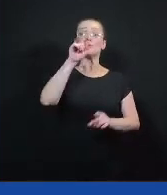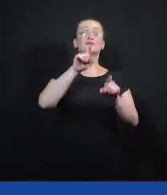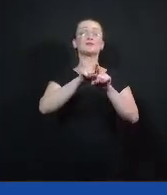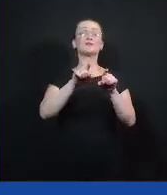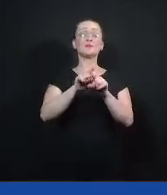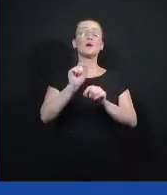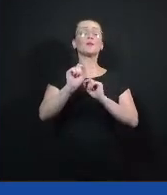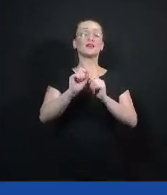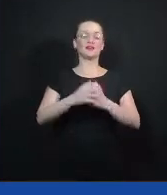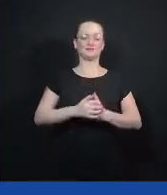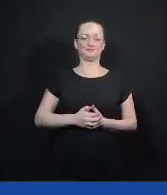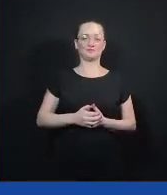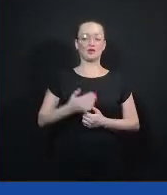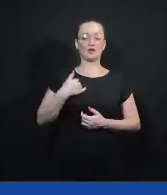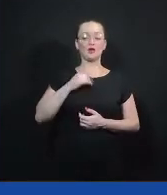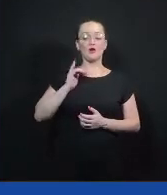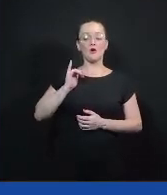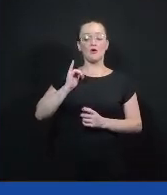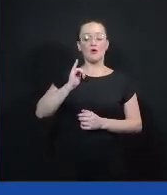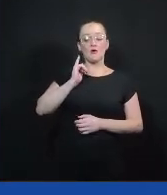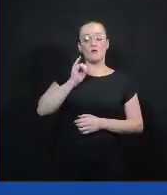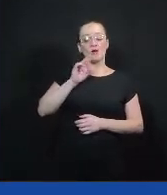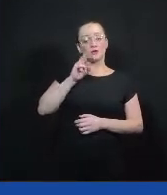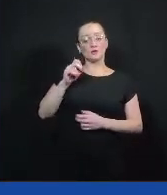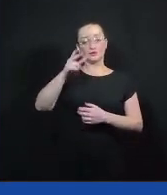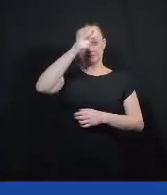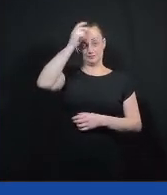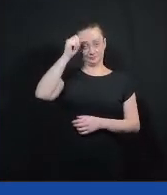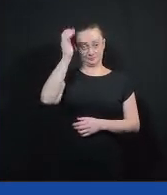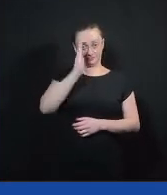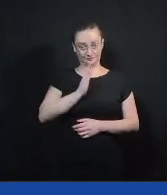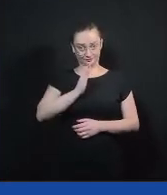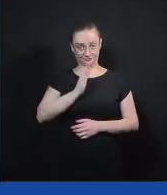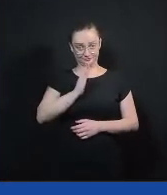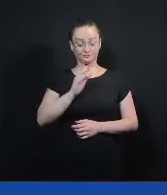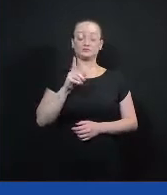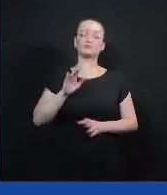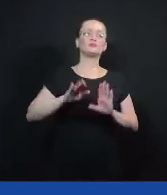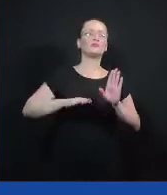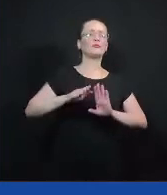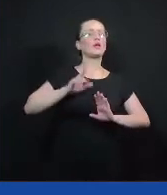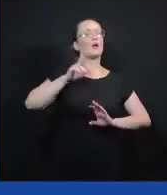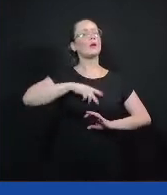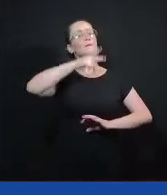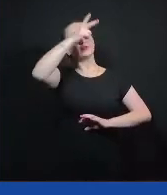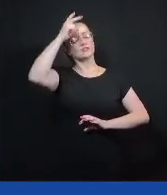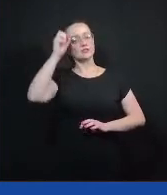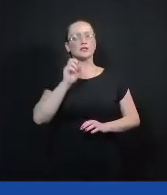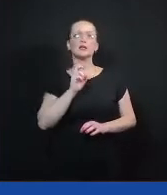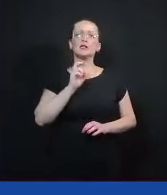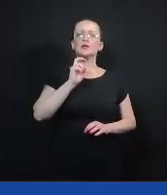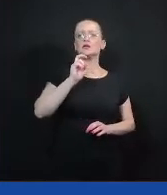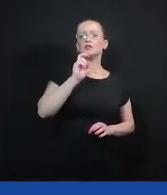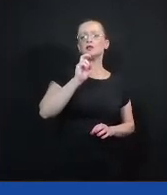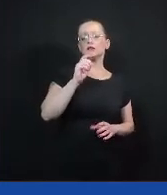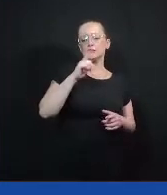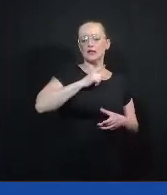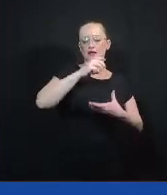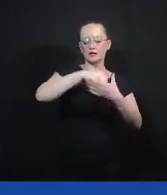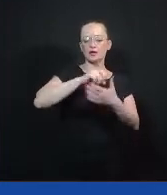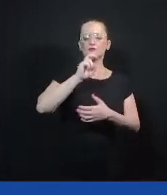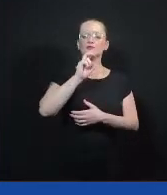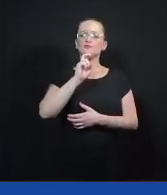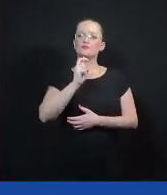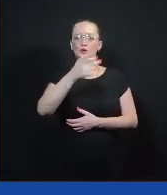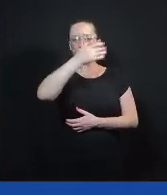gente fala sobre município no Brasil, a gente pode estar se referindo a um município de 5 mil habitantes ou uma grande